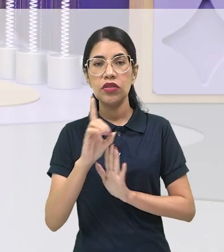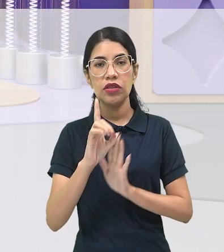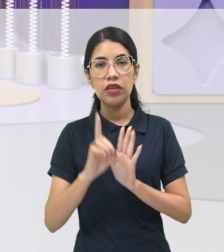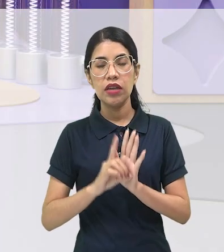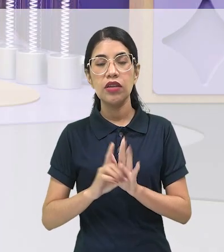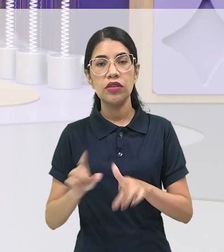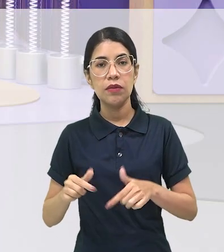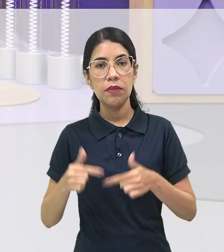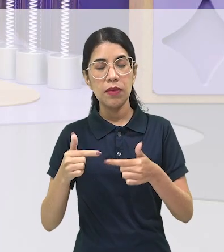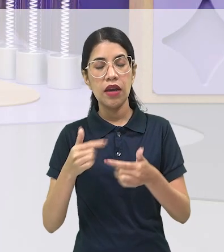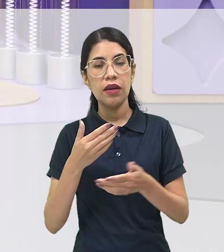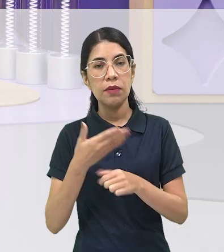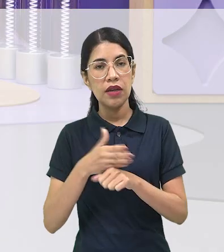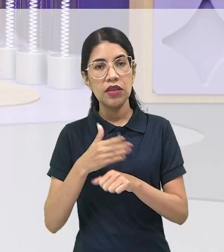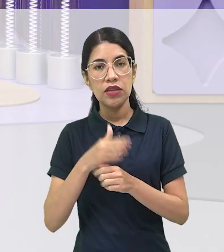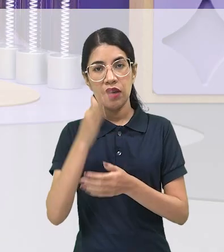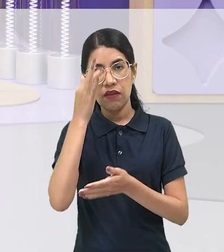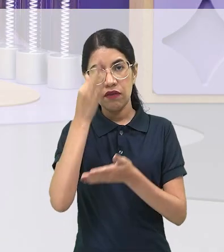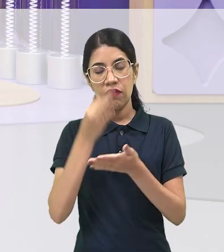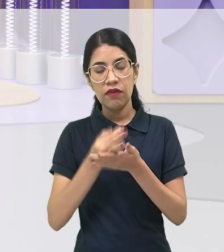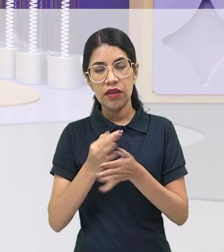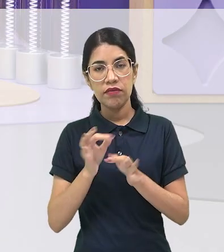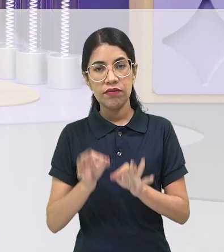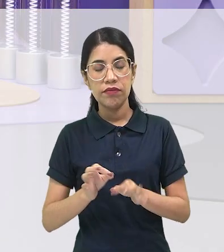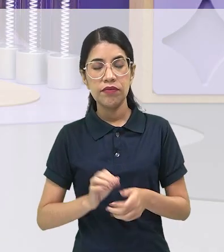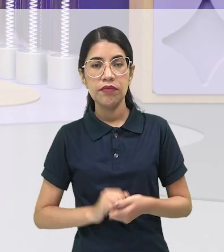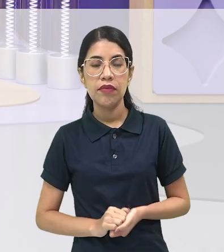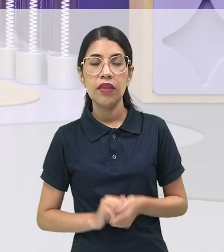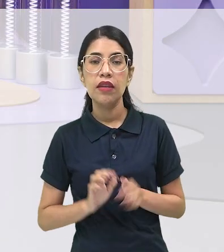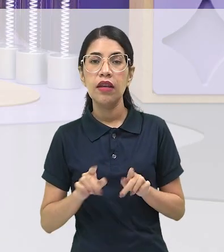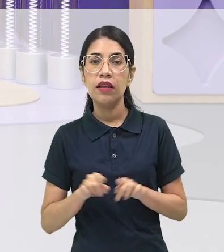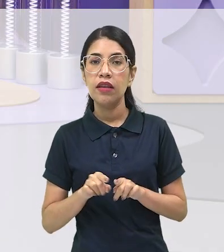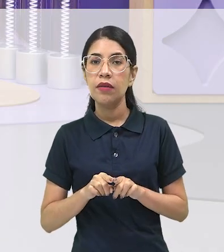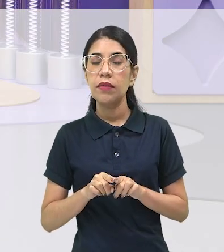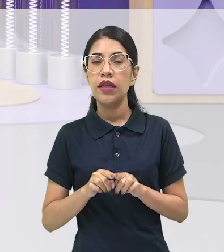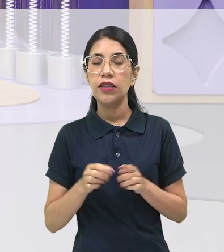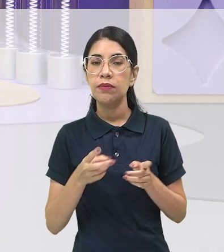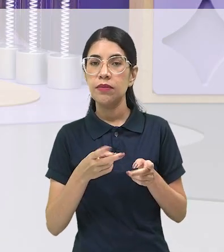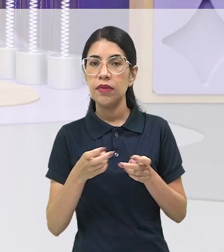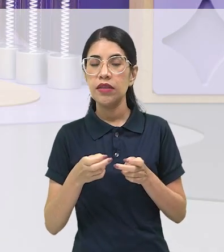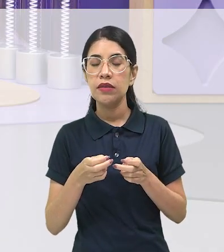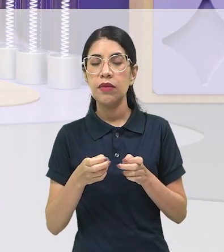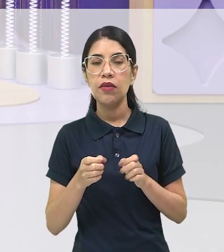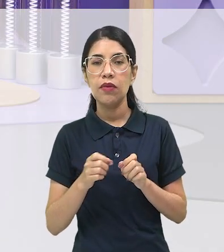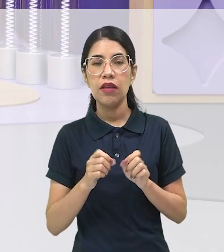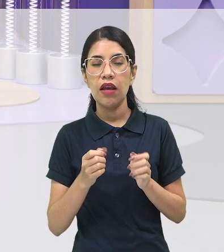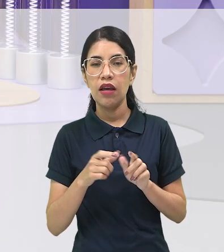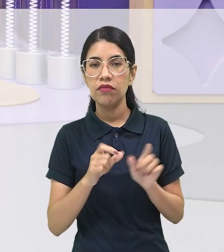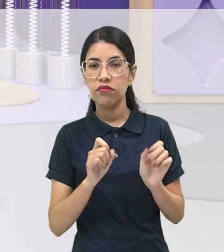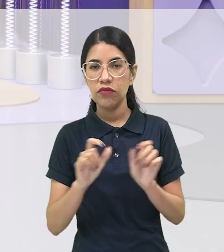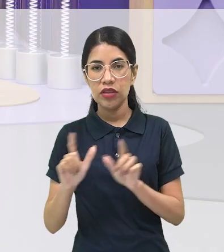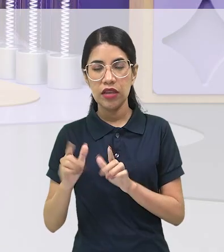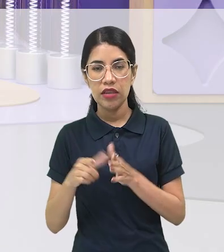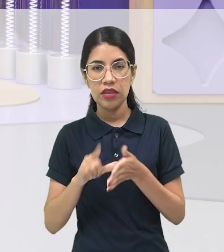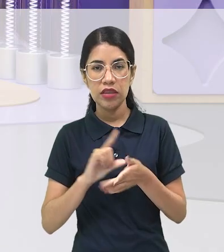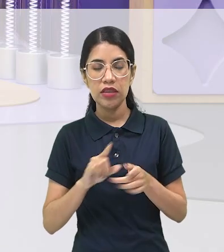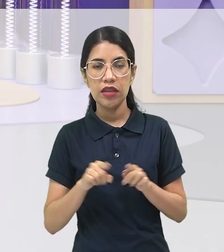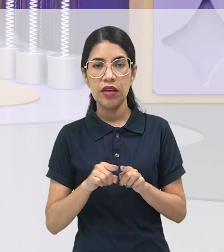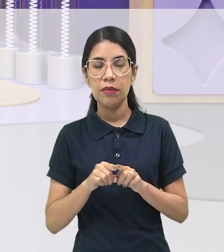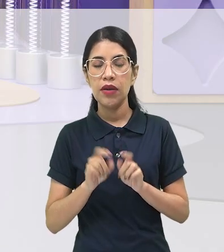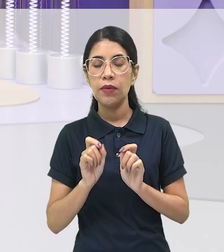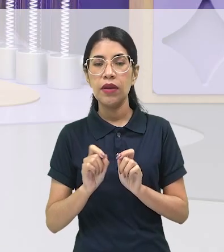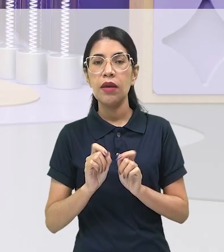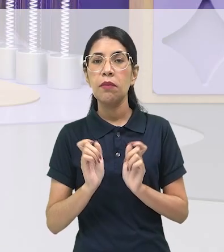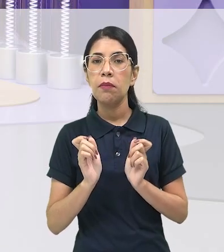exercer a sua fé, a sua prática, mas também, como nós vimos alguns slides atrás, o direito de